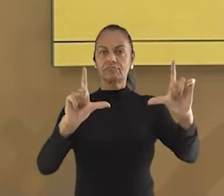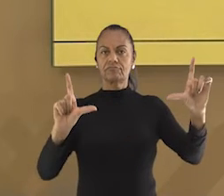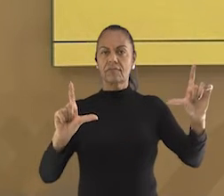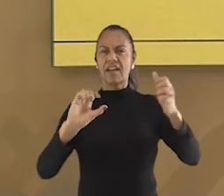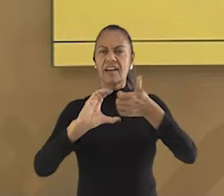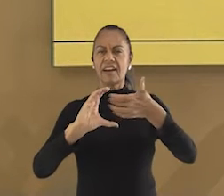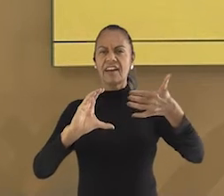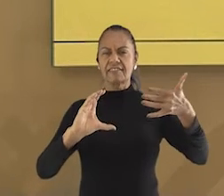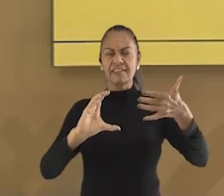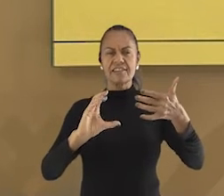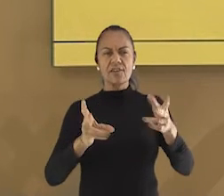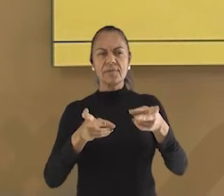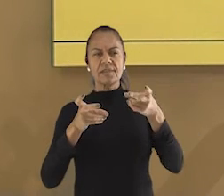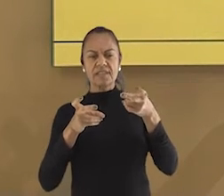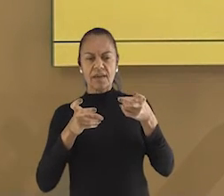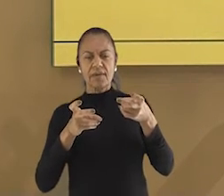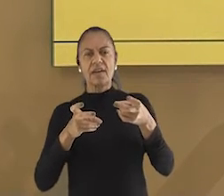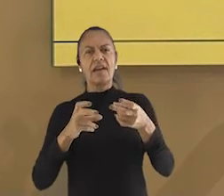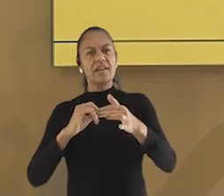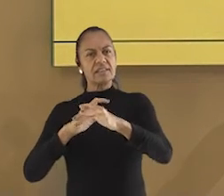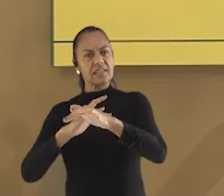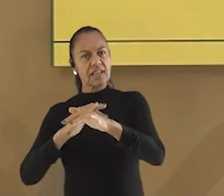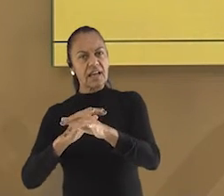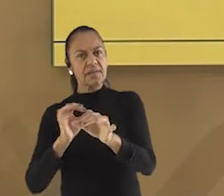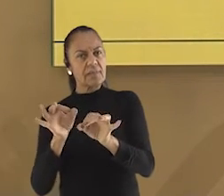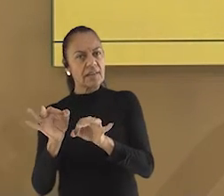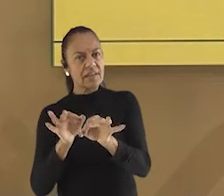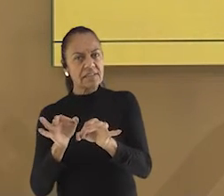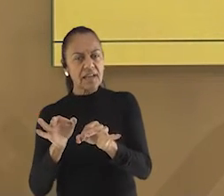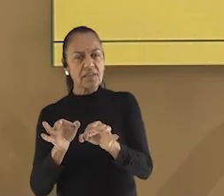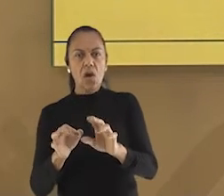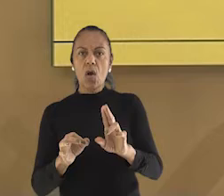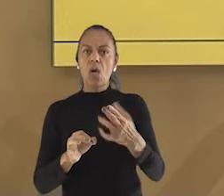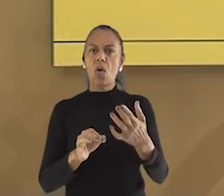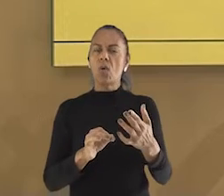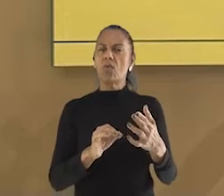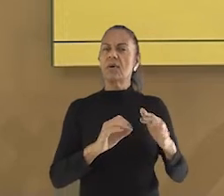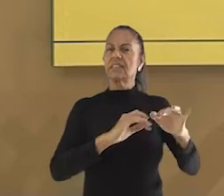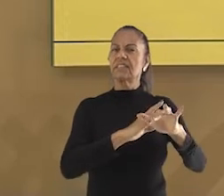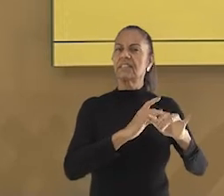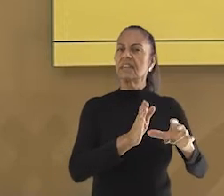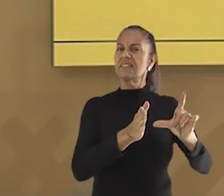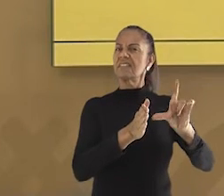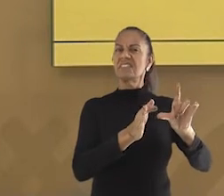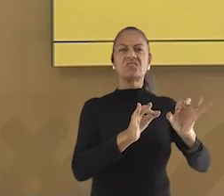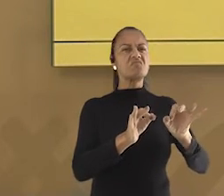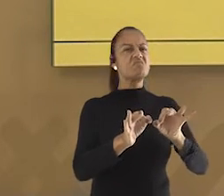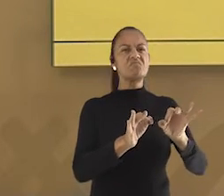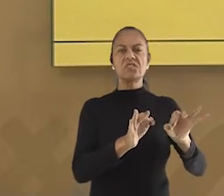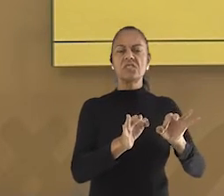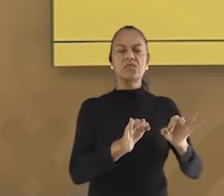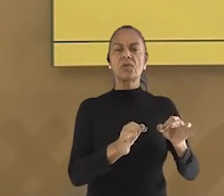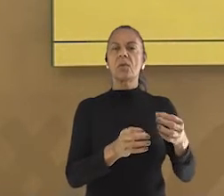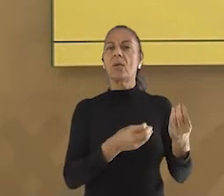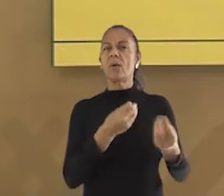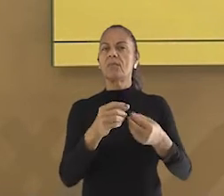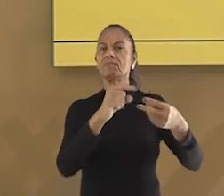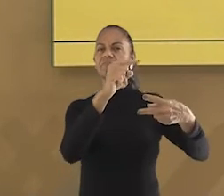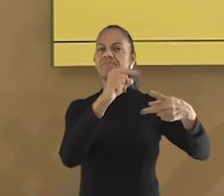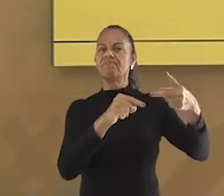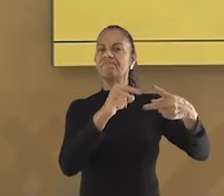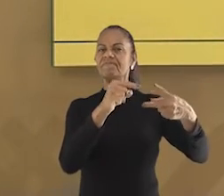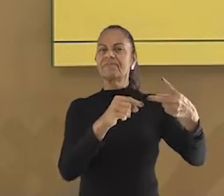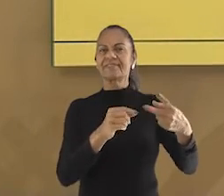local. Observe mais uma imagem. Pelas características, você acha que é uma cidade planejada